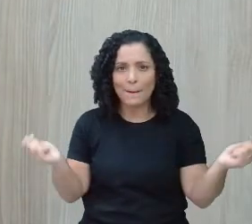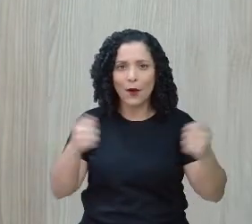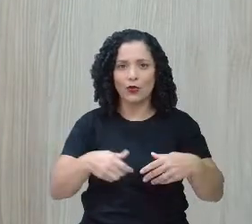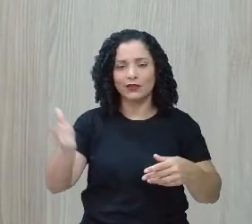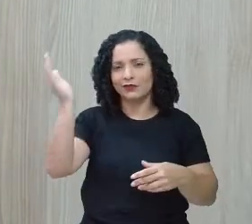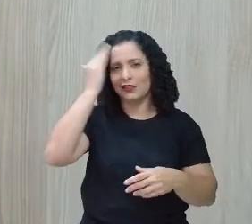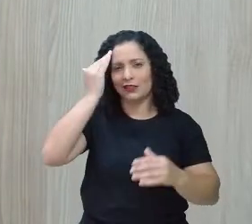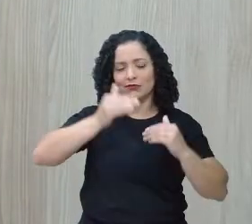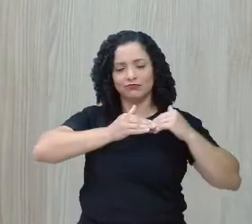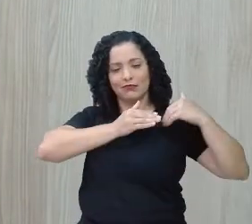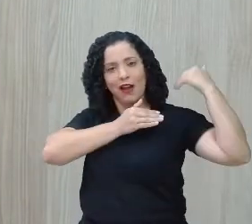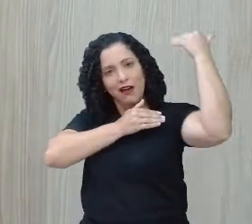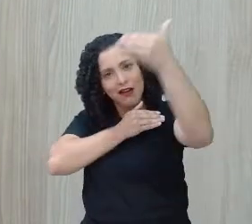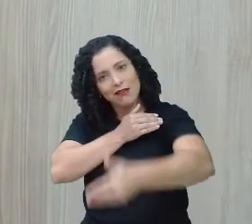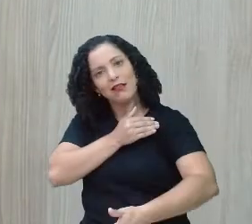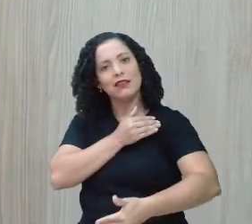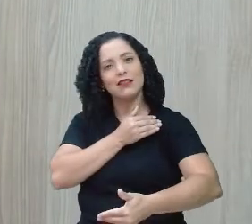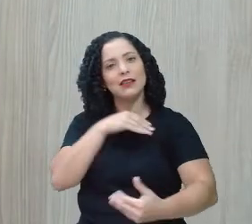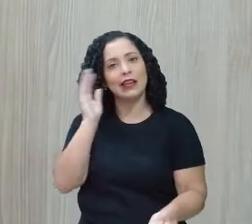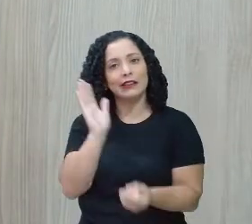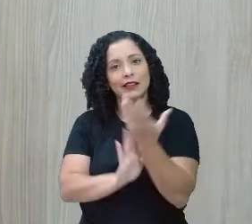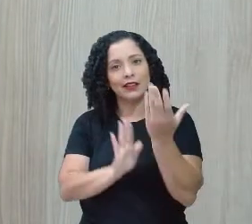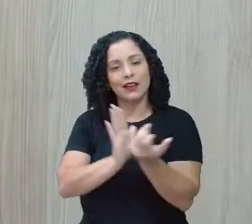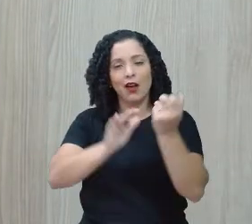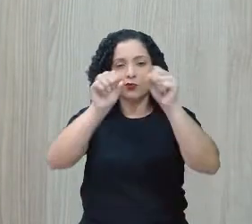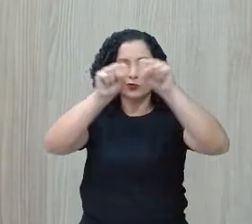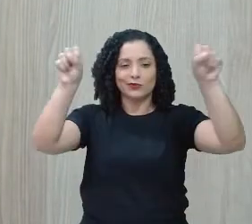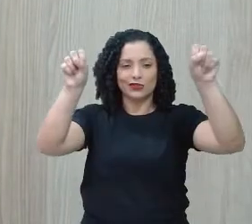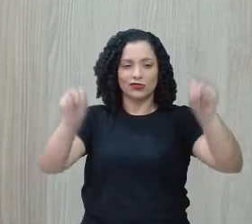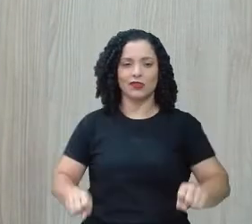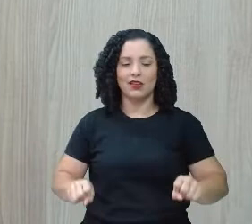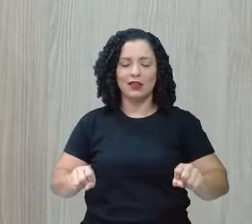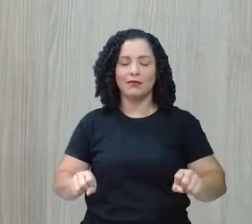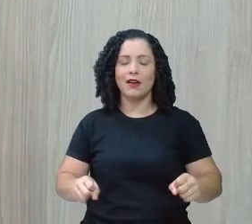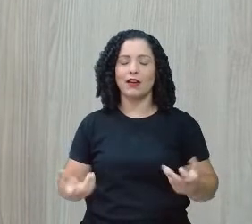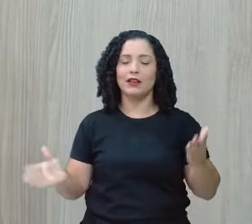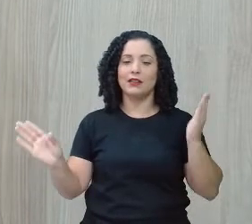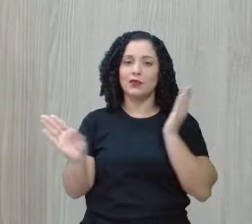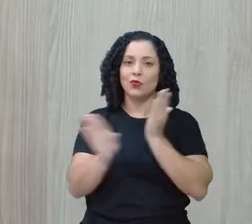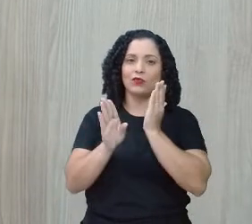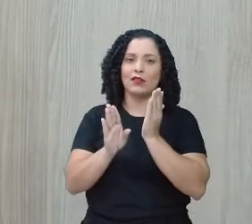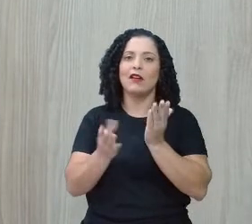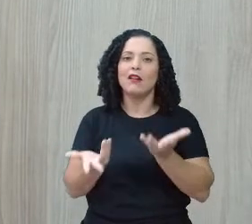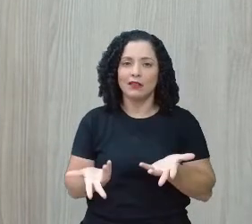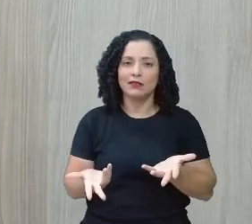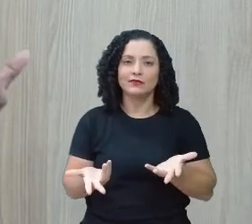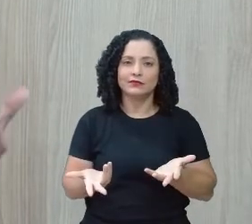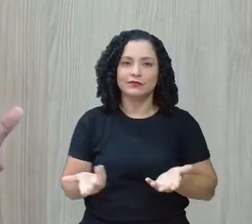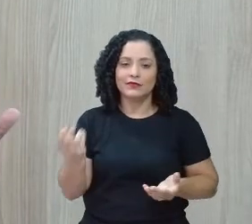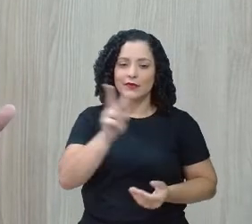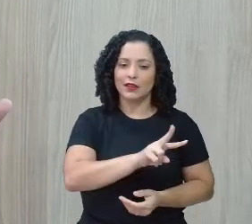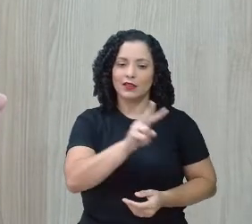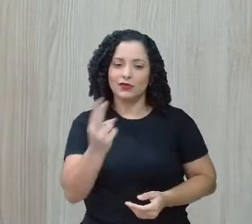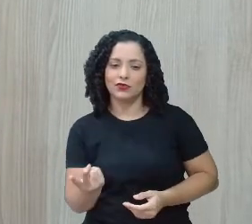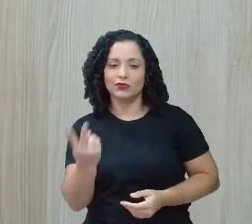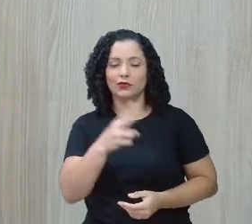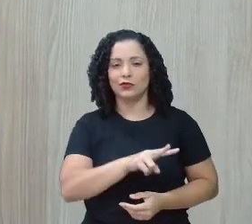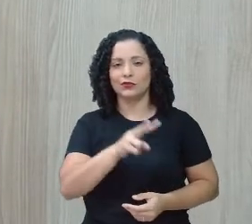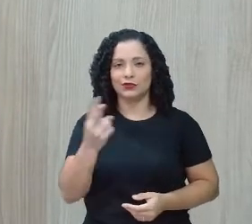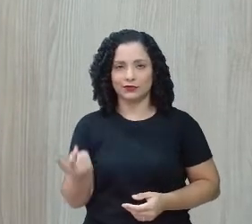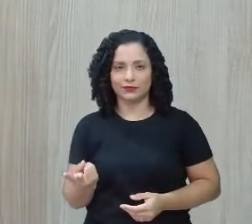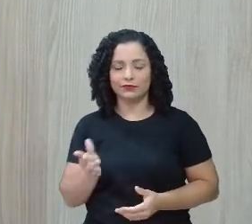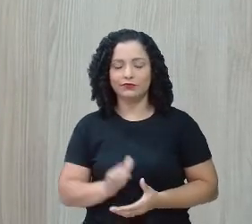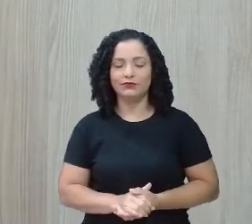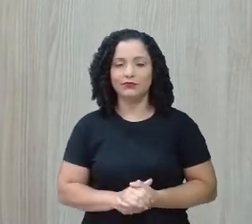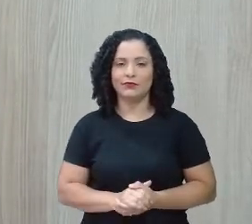passo, que é de montar um sistema para encontrar uma solução que satisfaçam duas equações ao mesmo tempo, certo? Lá